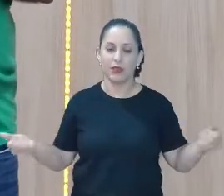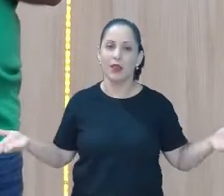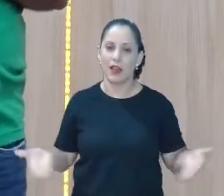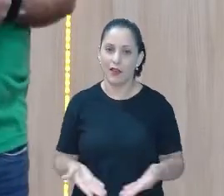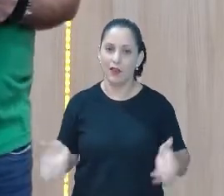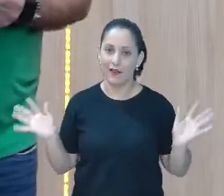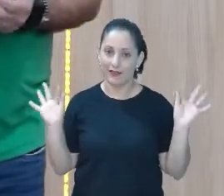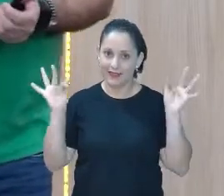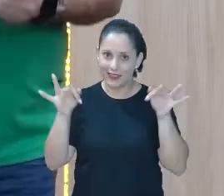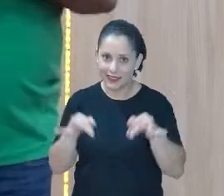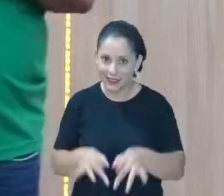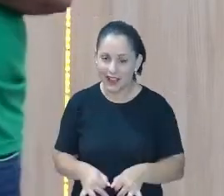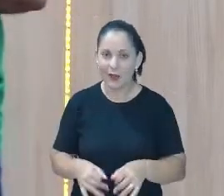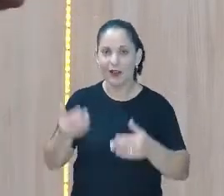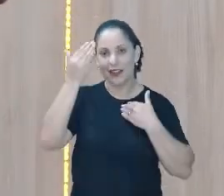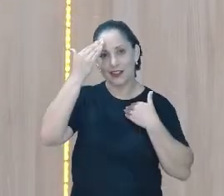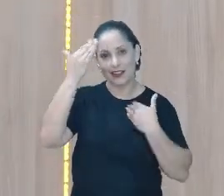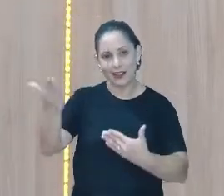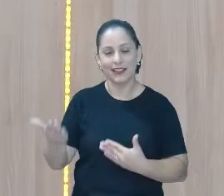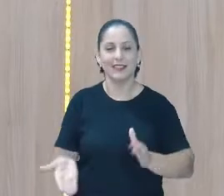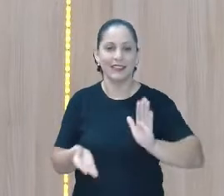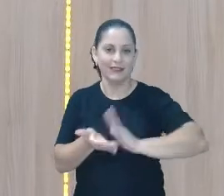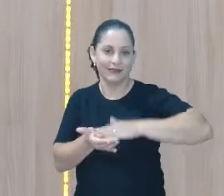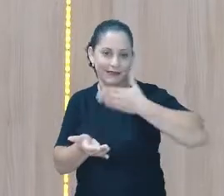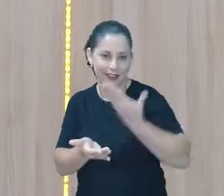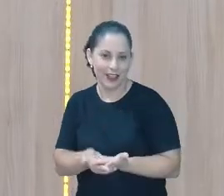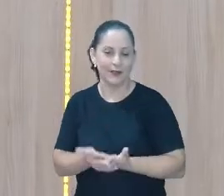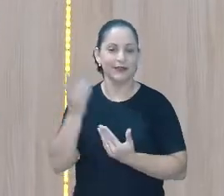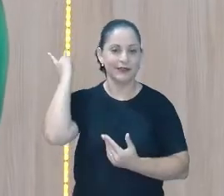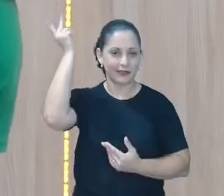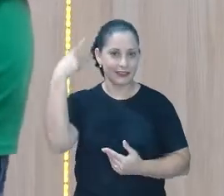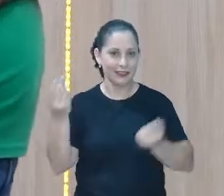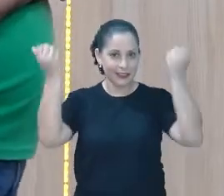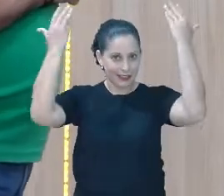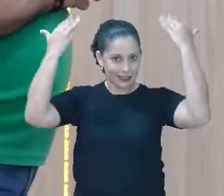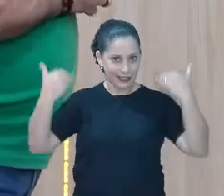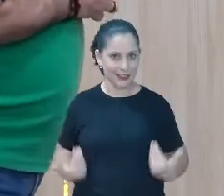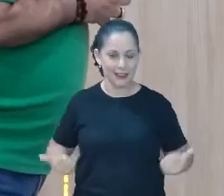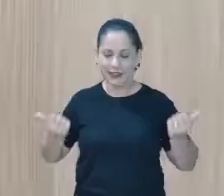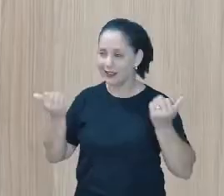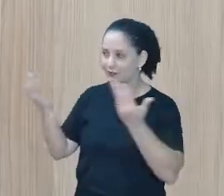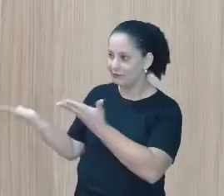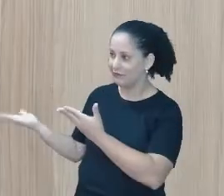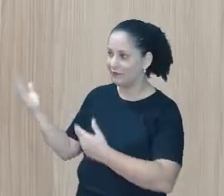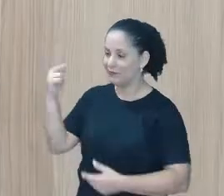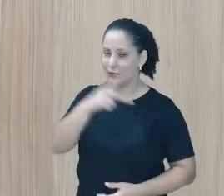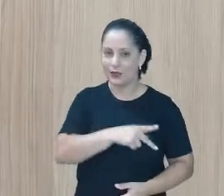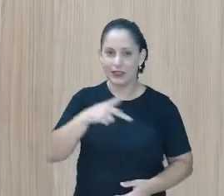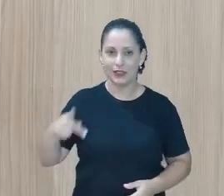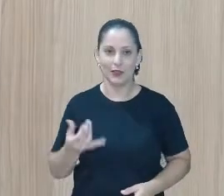gente fica por aqui, agradecer a Késia, agradecer a professora